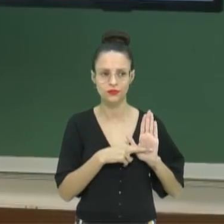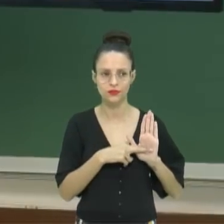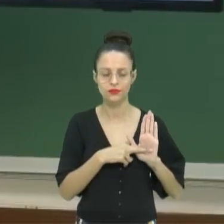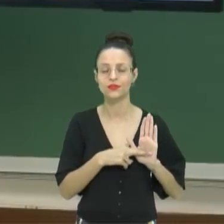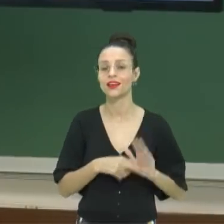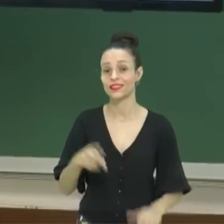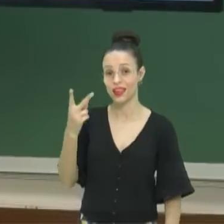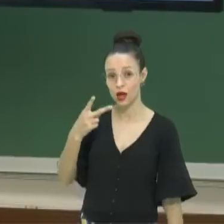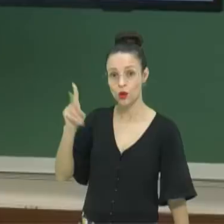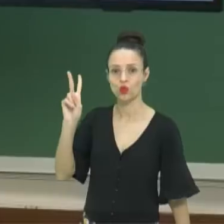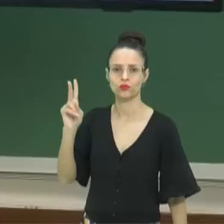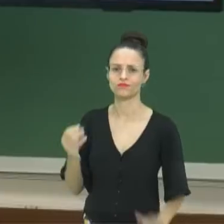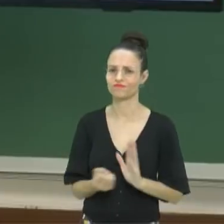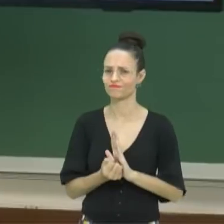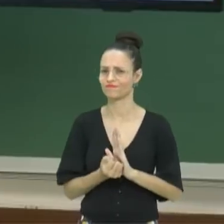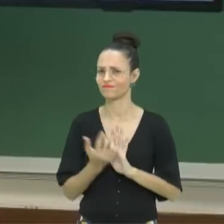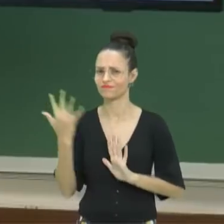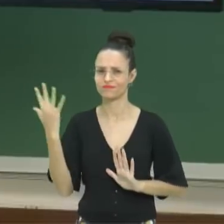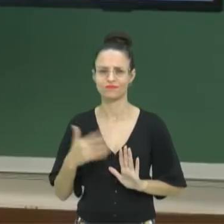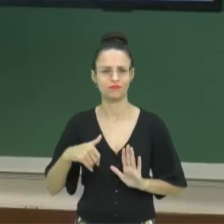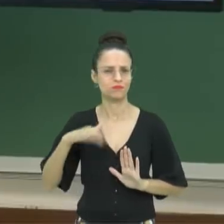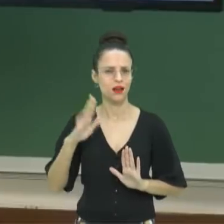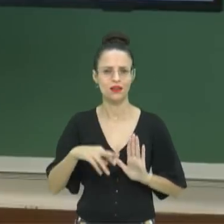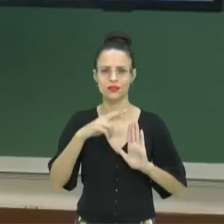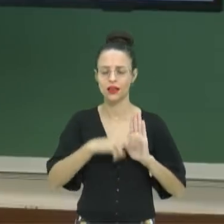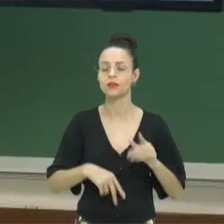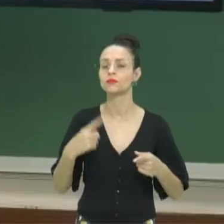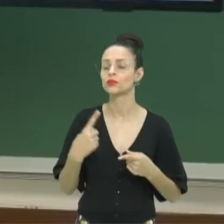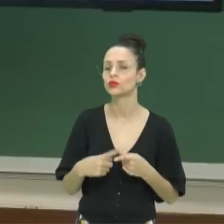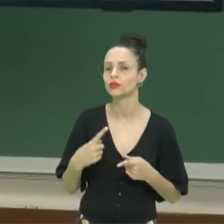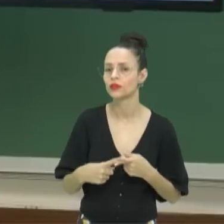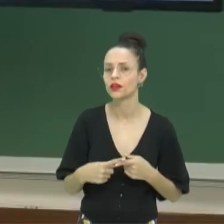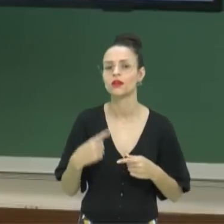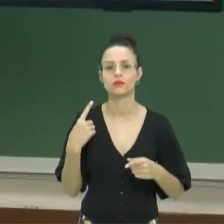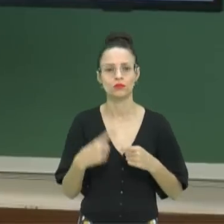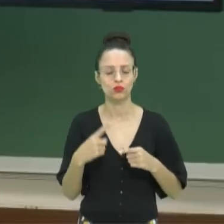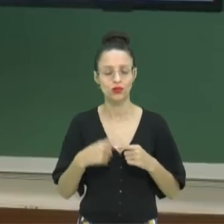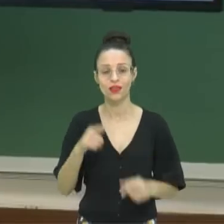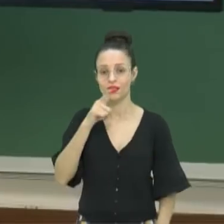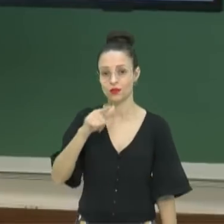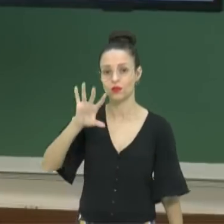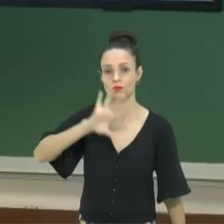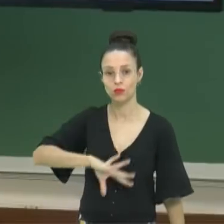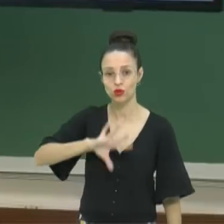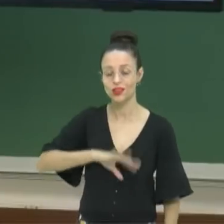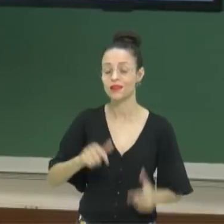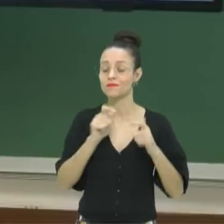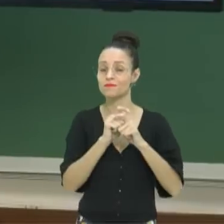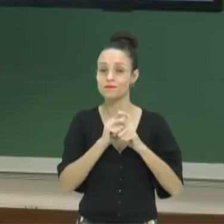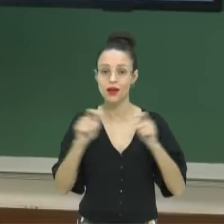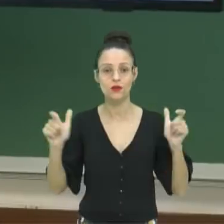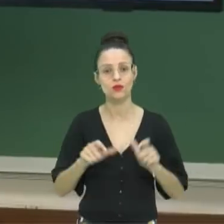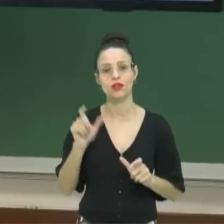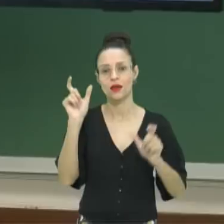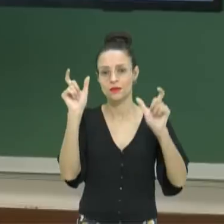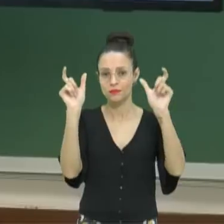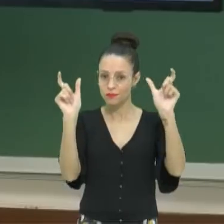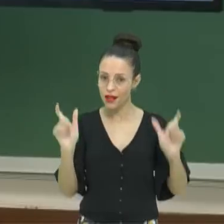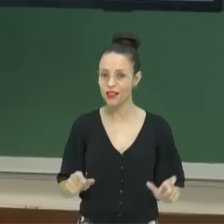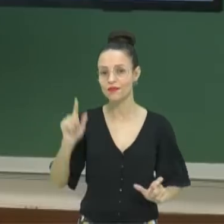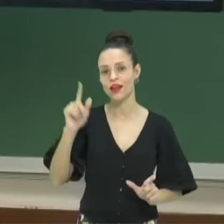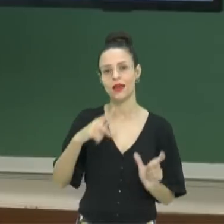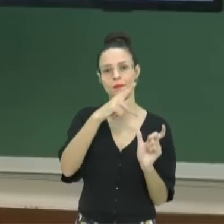Aqui temos muitas mais regras. Por que, professora? Porque nós temos na língua portuguesa, a maioria das palavras